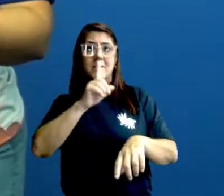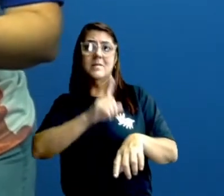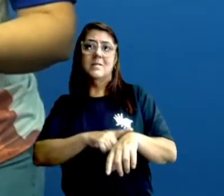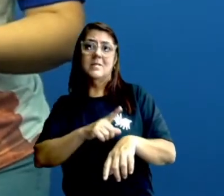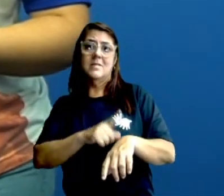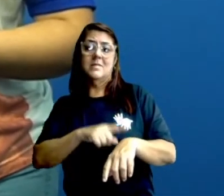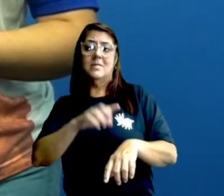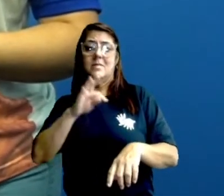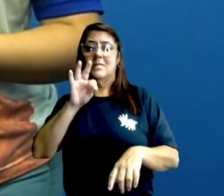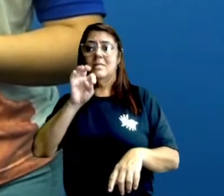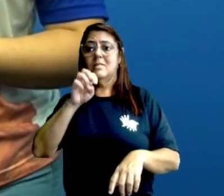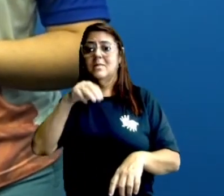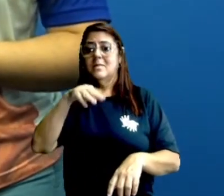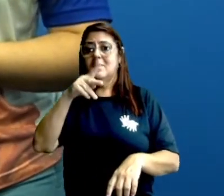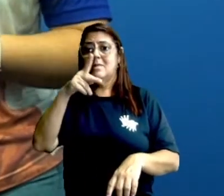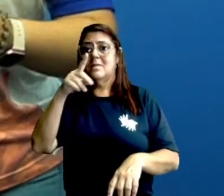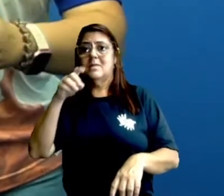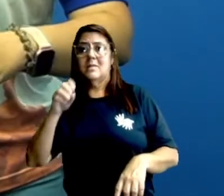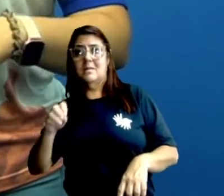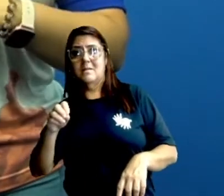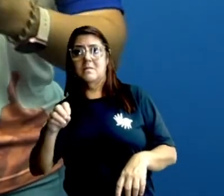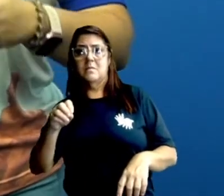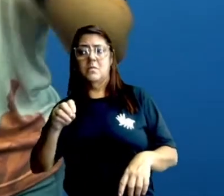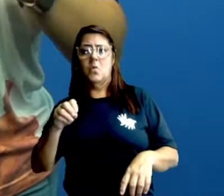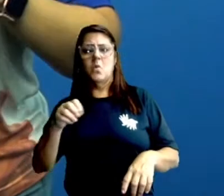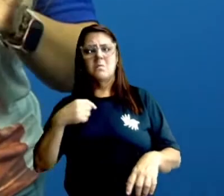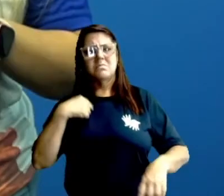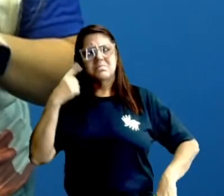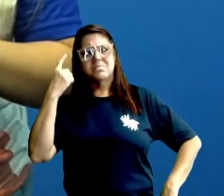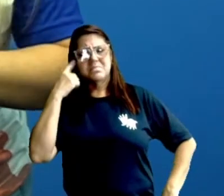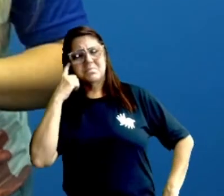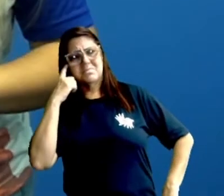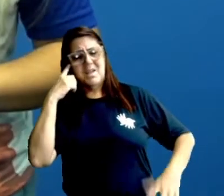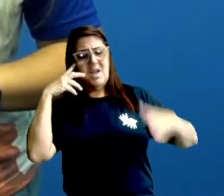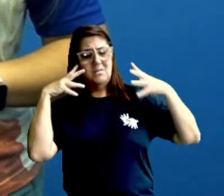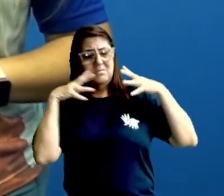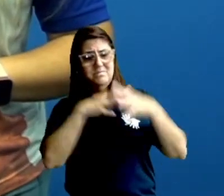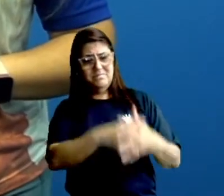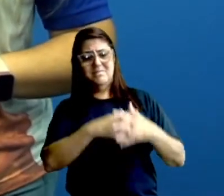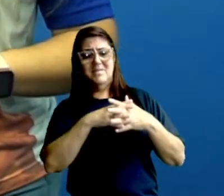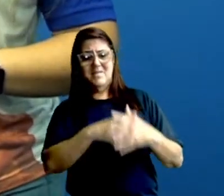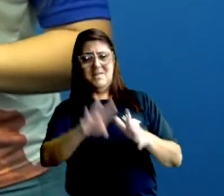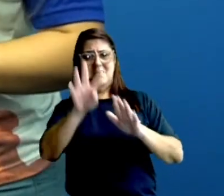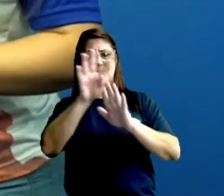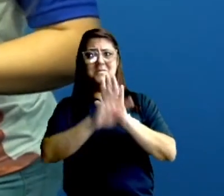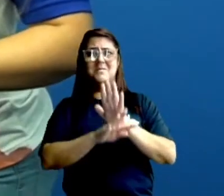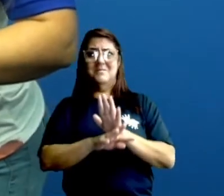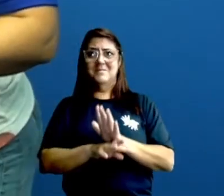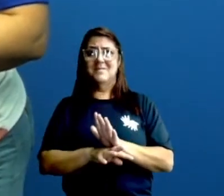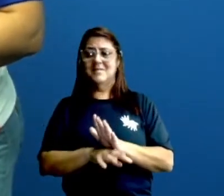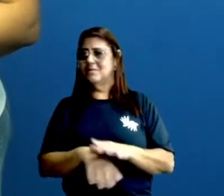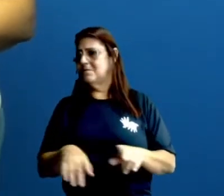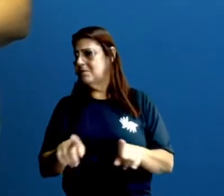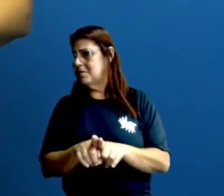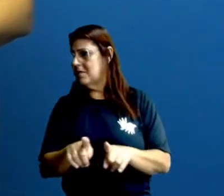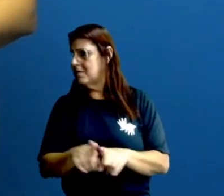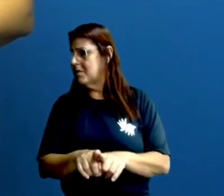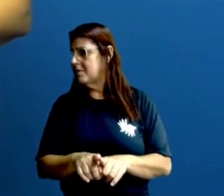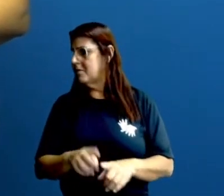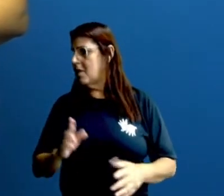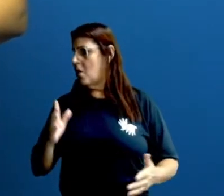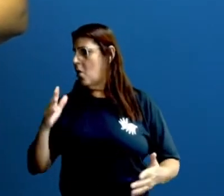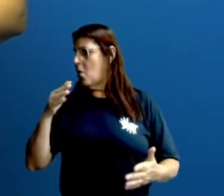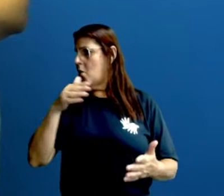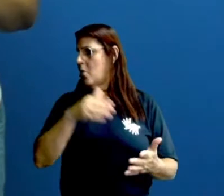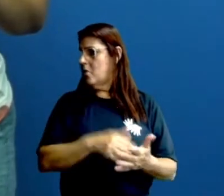repito várias vezes a palavra tempo, o que me faz me embananar no meio do texto, não é? E aqui, ó, nosso